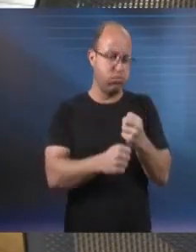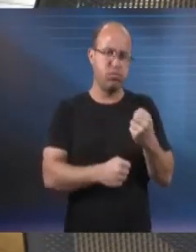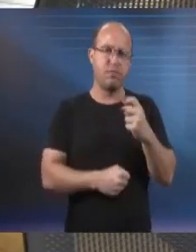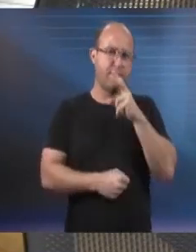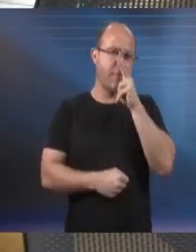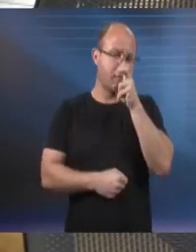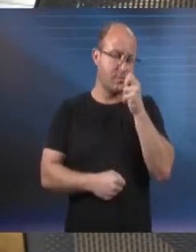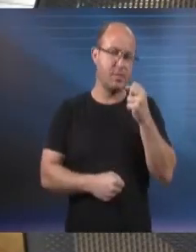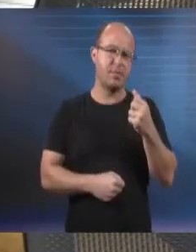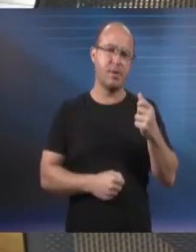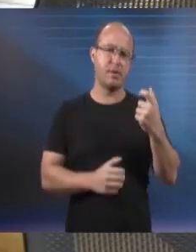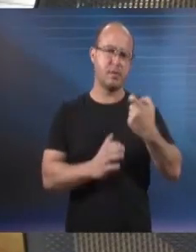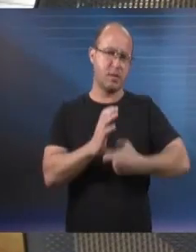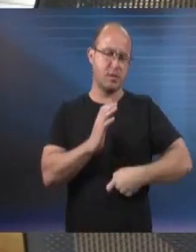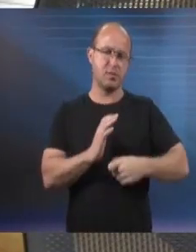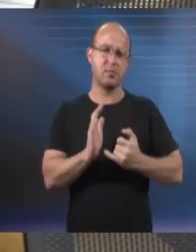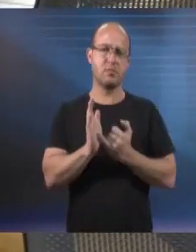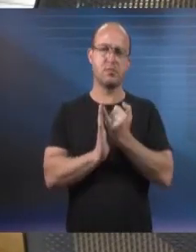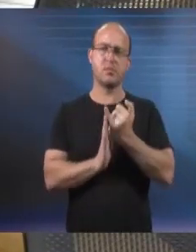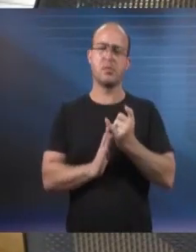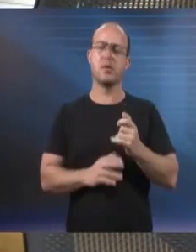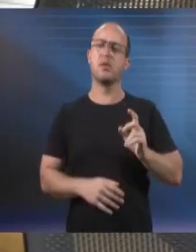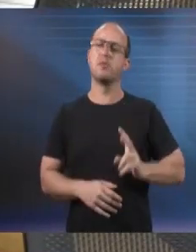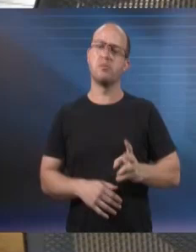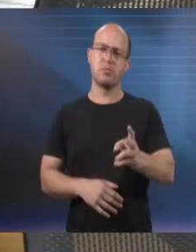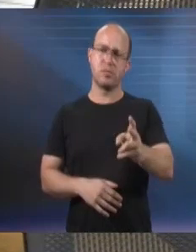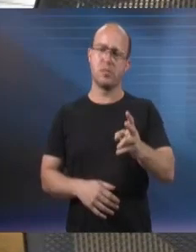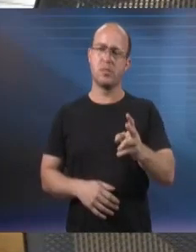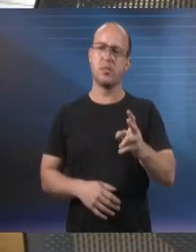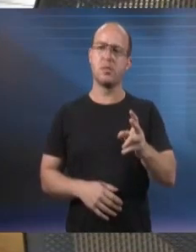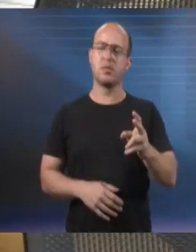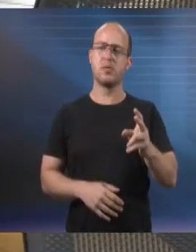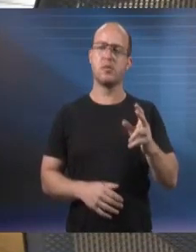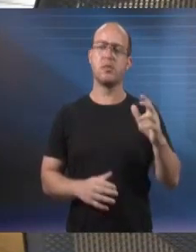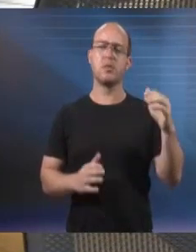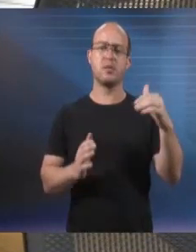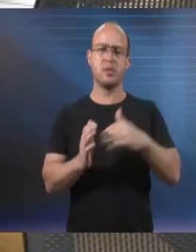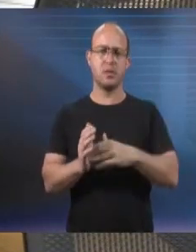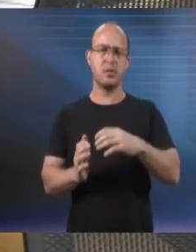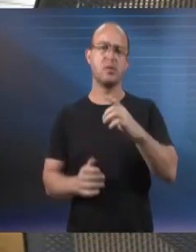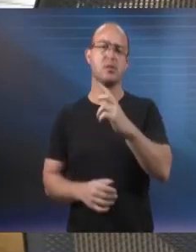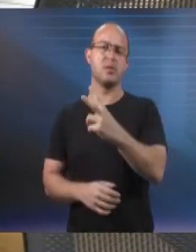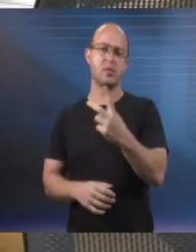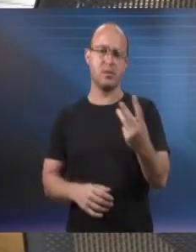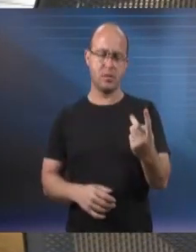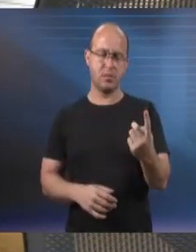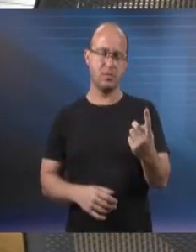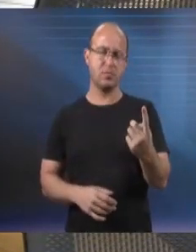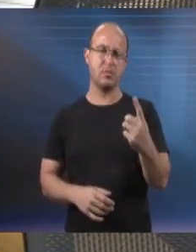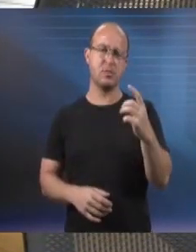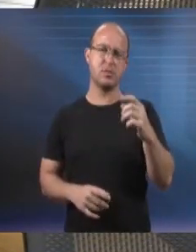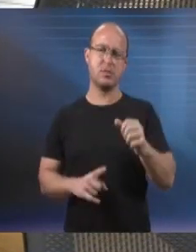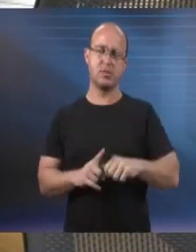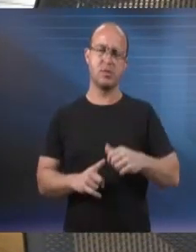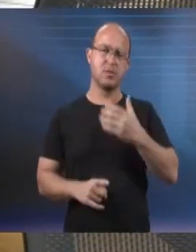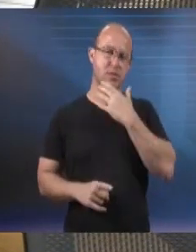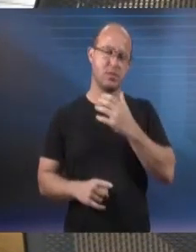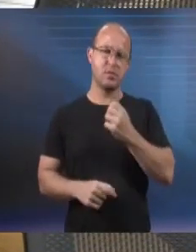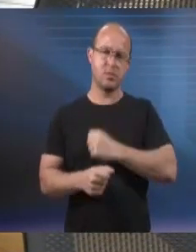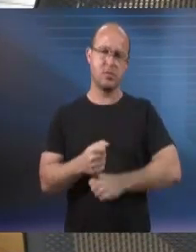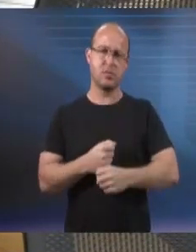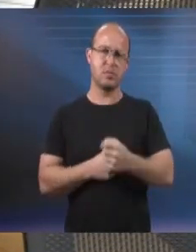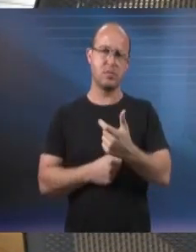imposto, ele continuou com o aumento da alíquota modal até 31 de dezembro de 2023. E